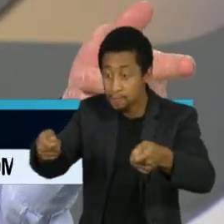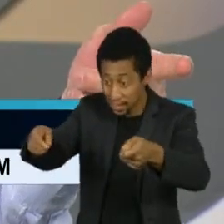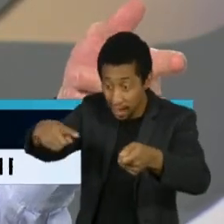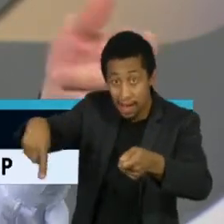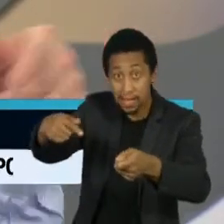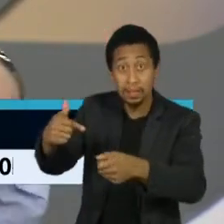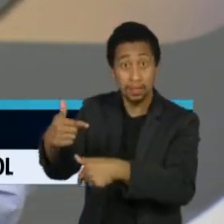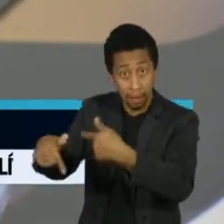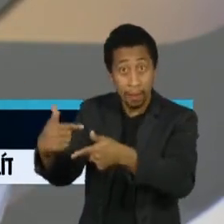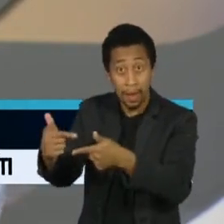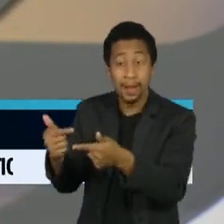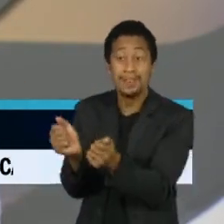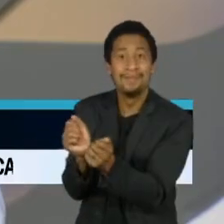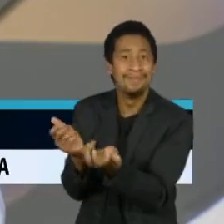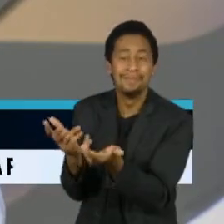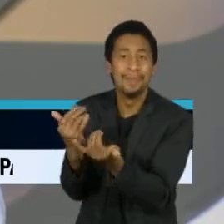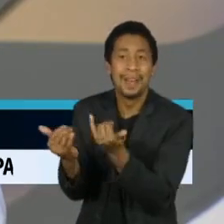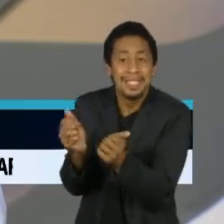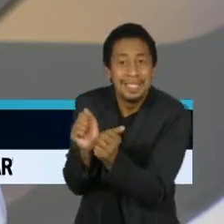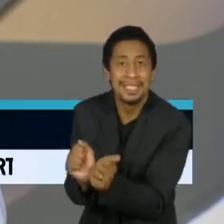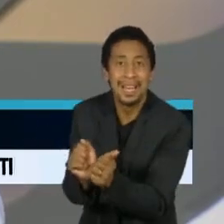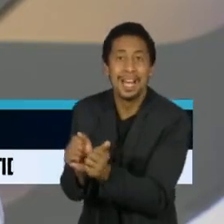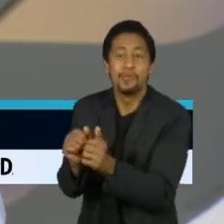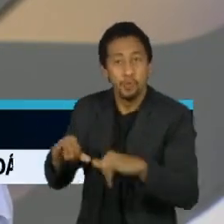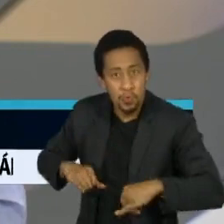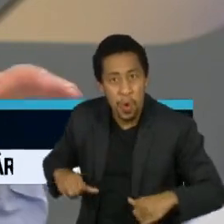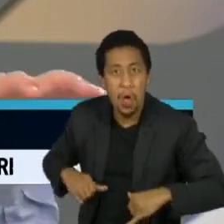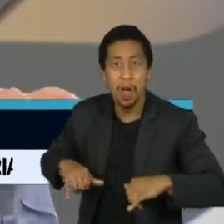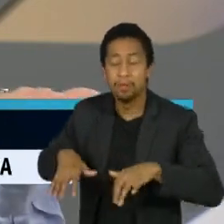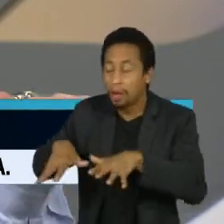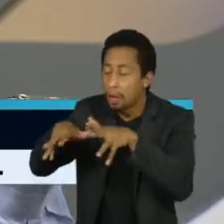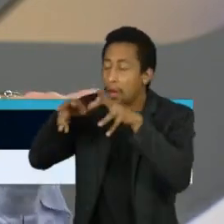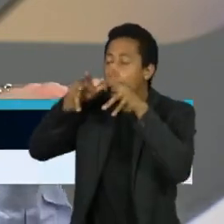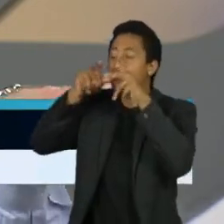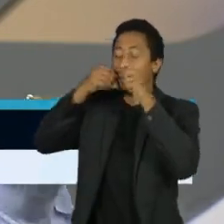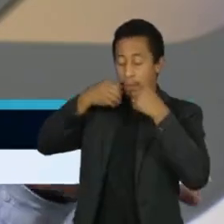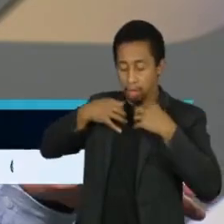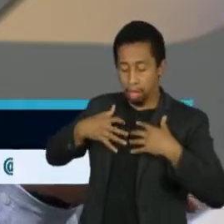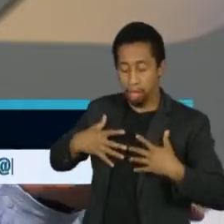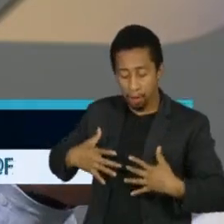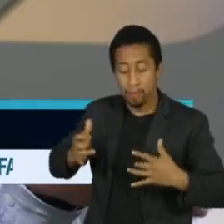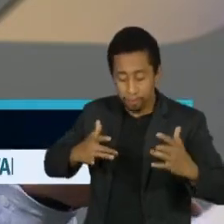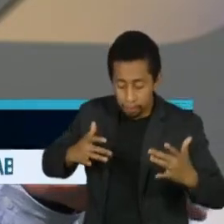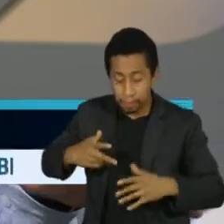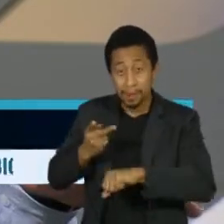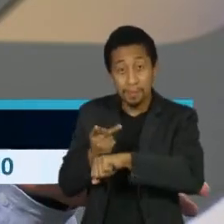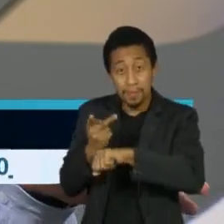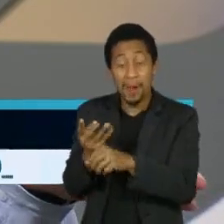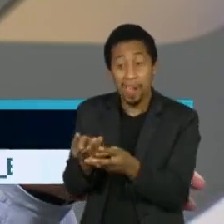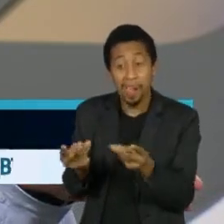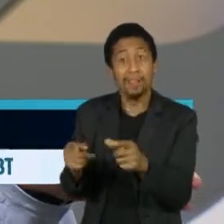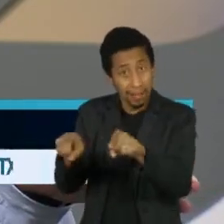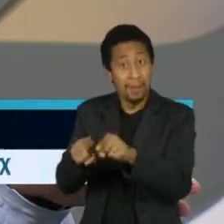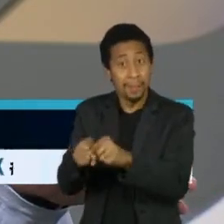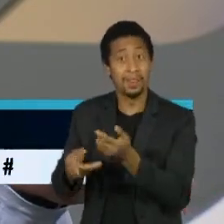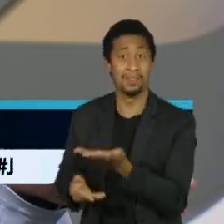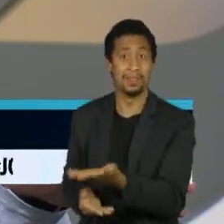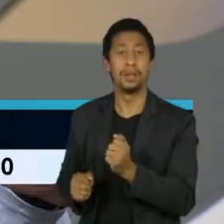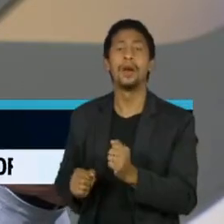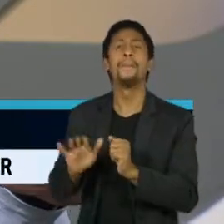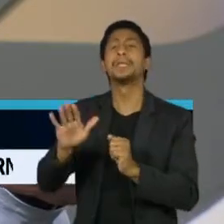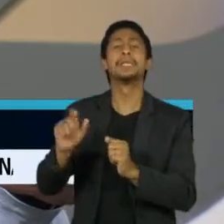maior exposição ao mercúrio por causa dos vapores do mercúrio. Agora, com certeza, o operador que está lá não é